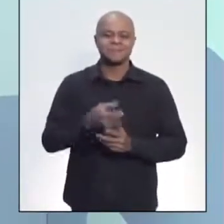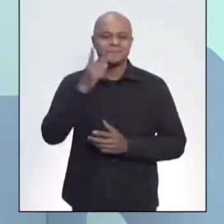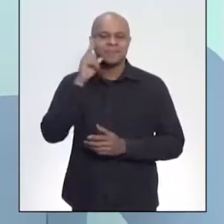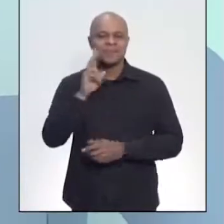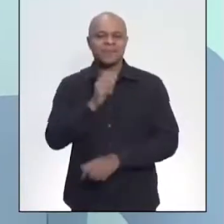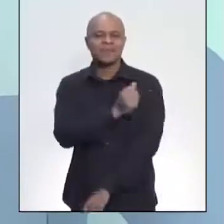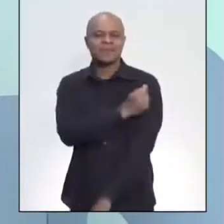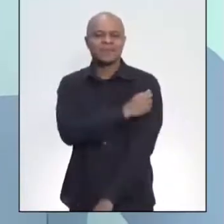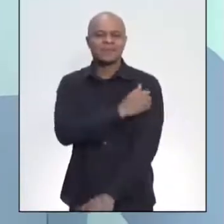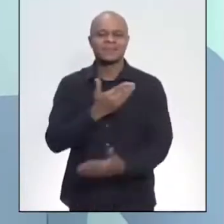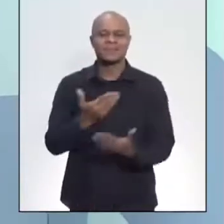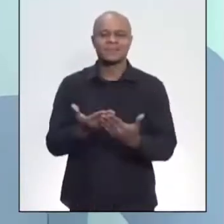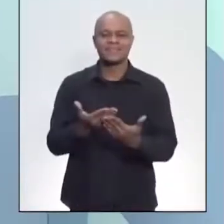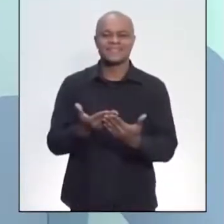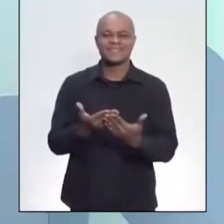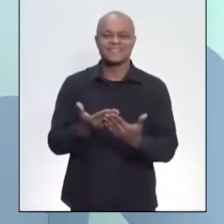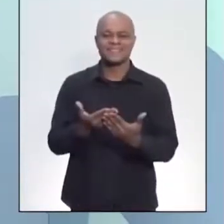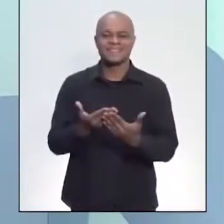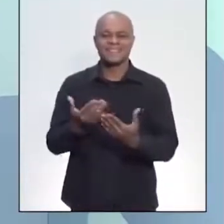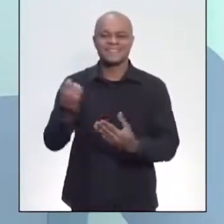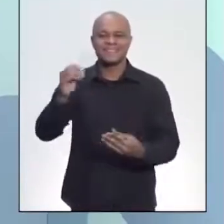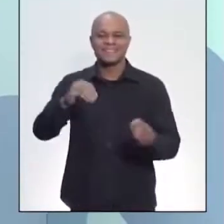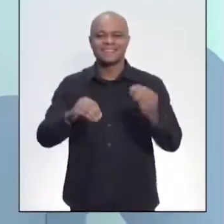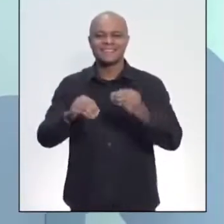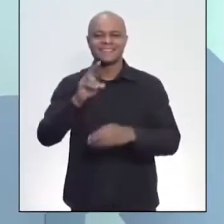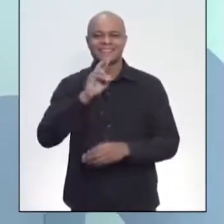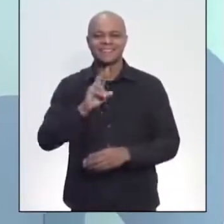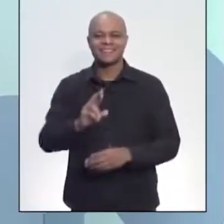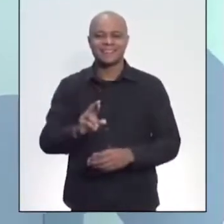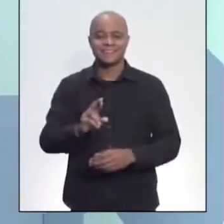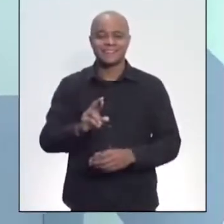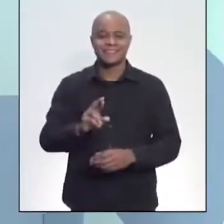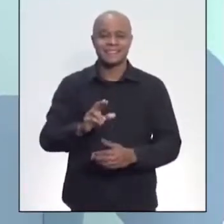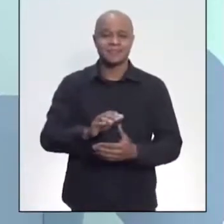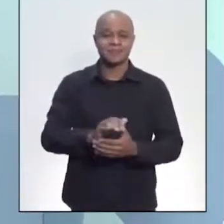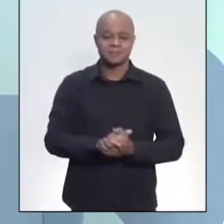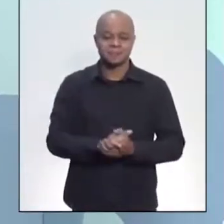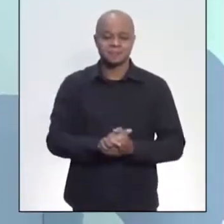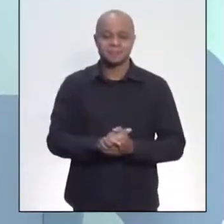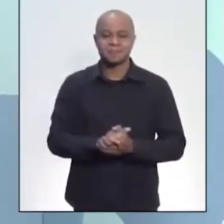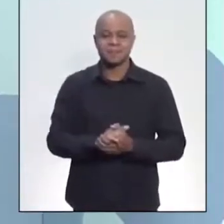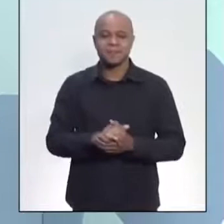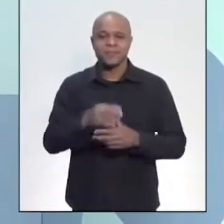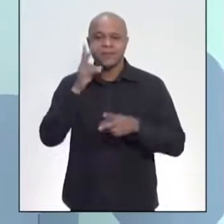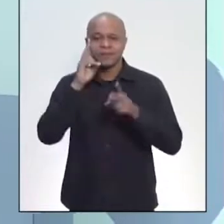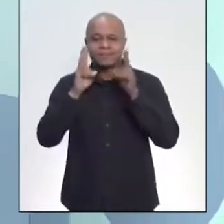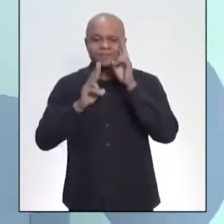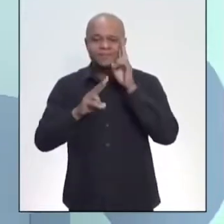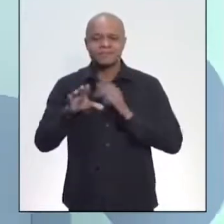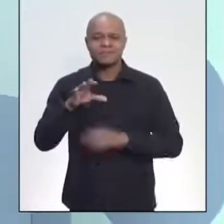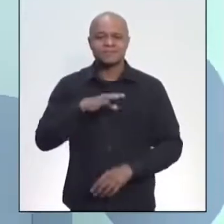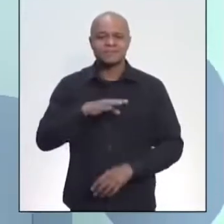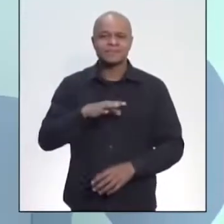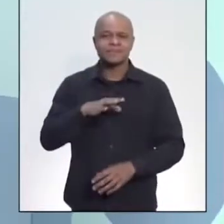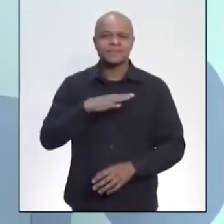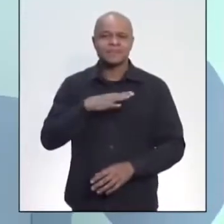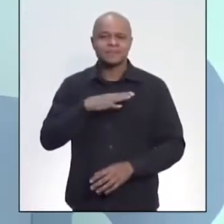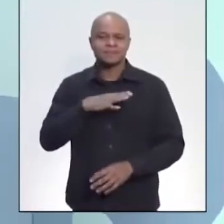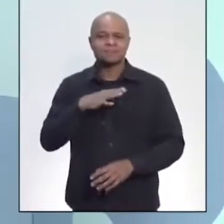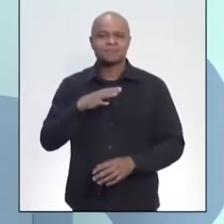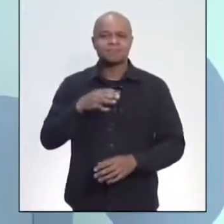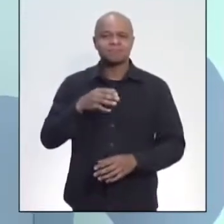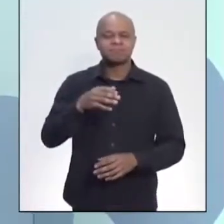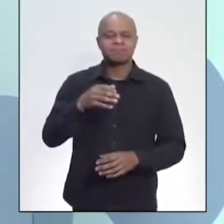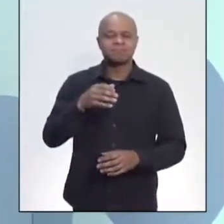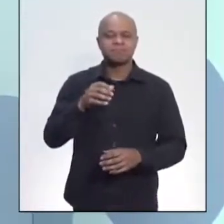os estudantes estão colocando o que vocês estão colocando aqui professora Janaína eles estão colocando que a cidade ideal para ele